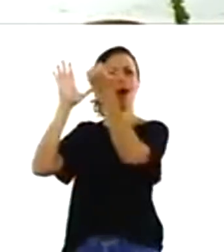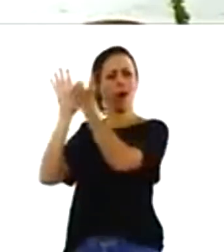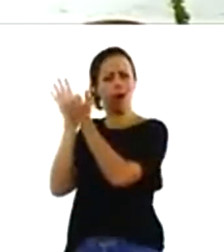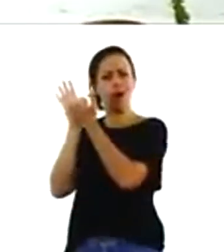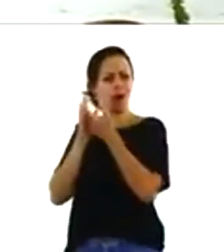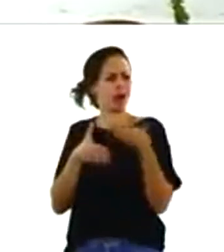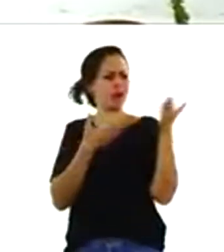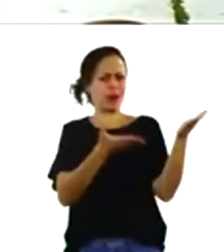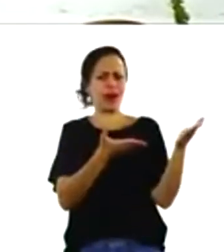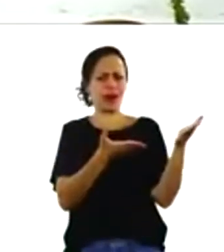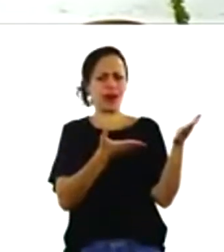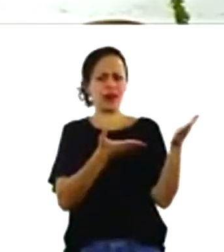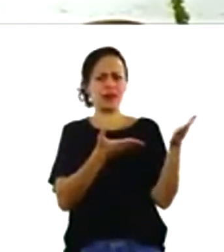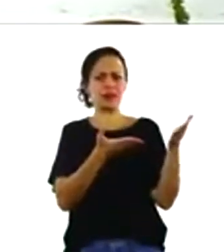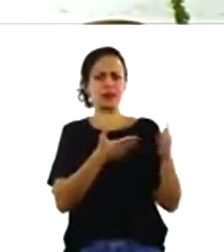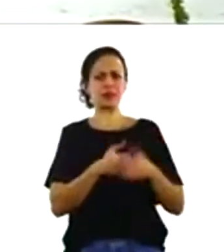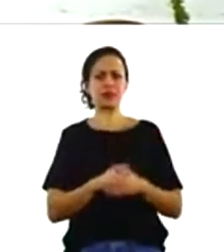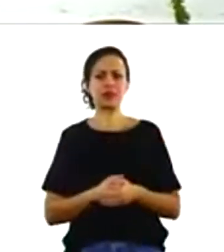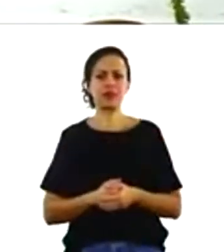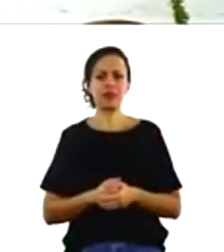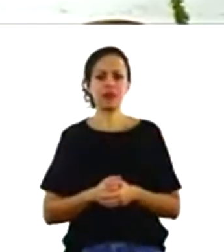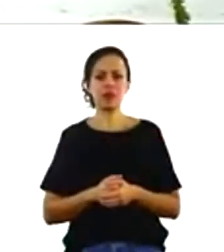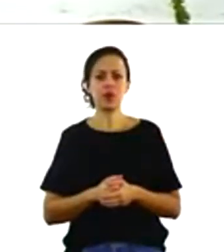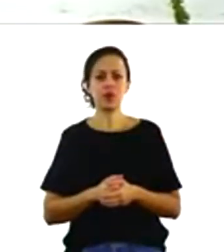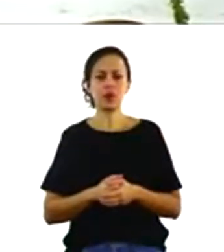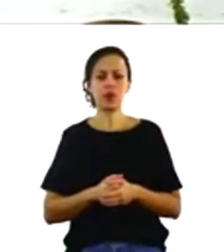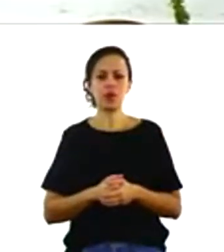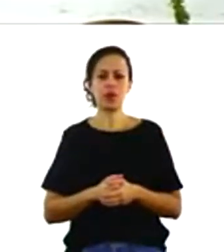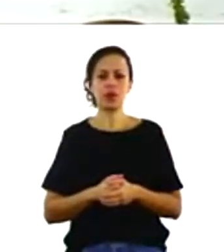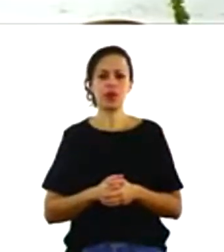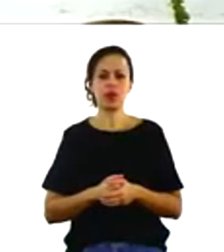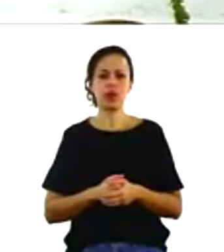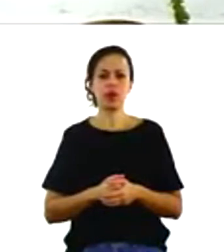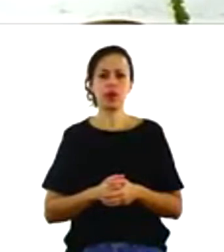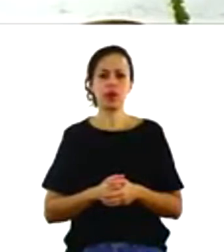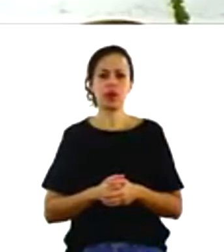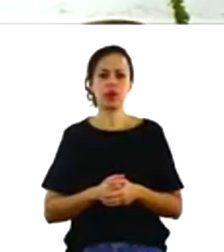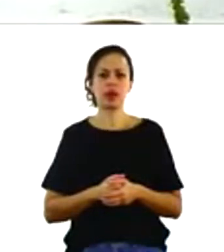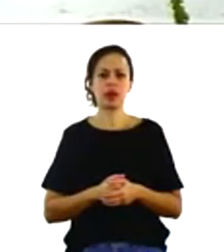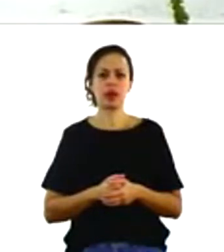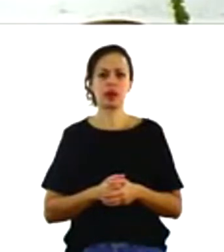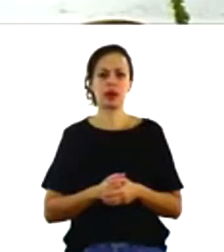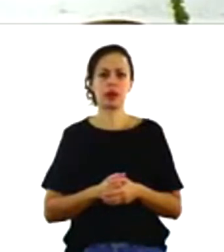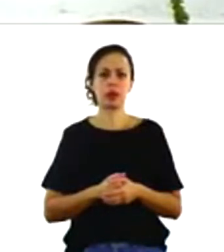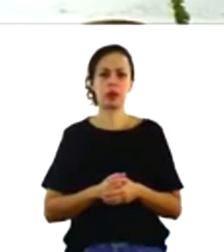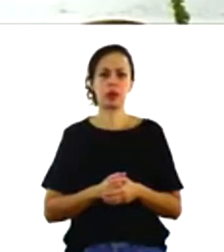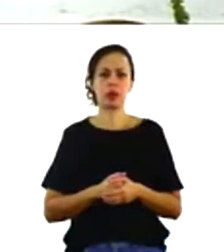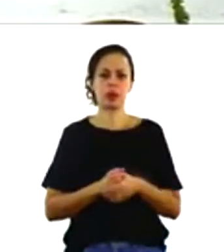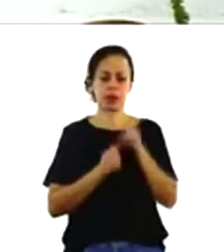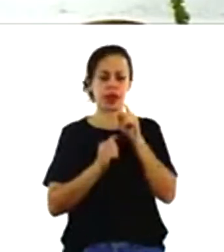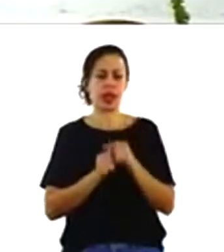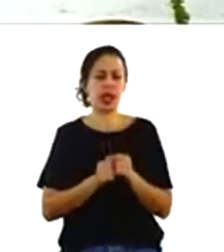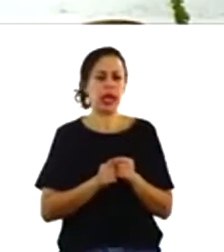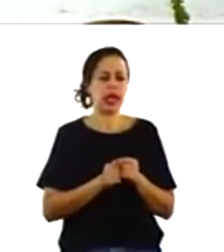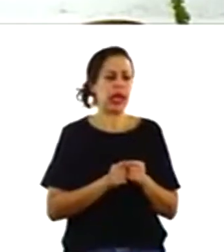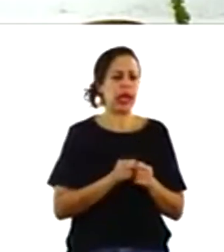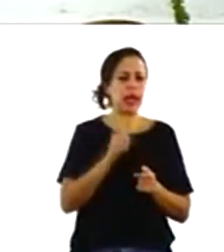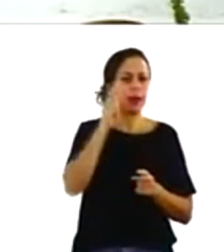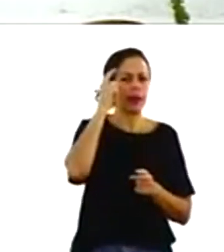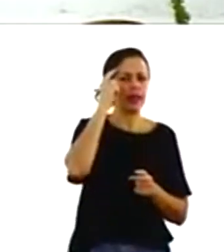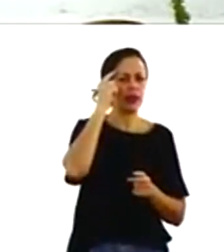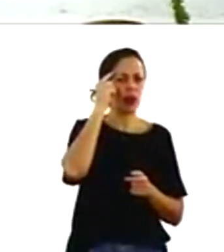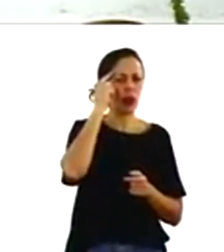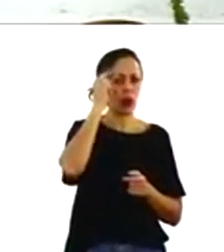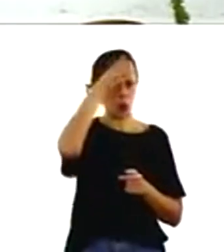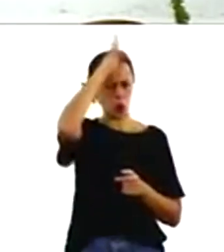o corpo. Eles não correriam esse risco jamais. Uma pedra enorme